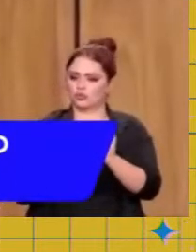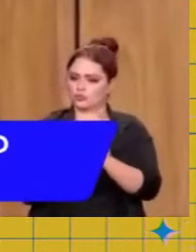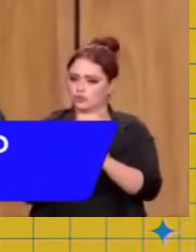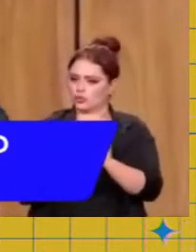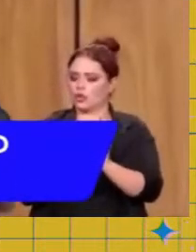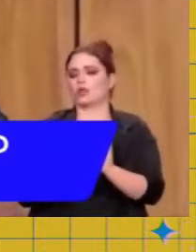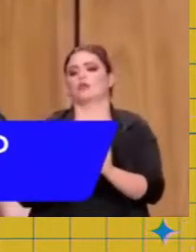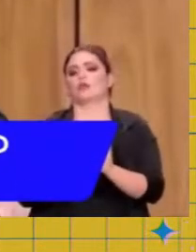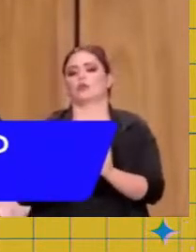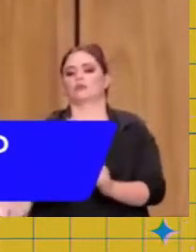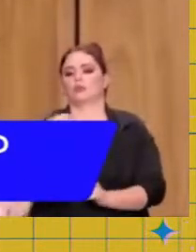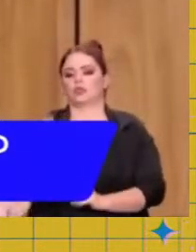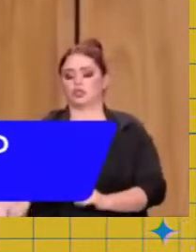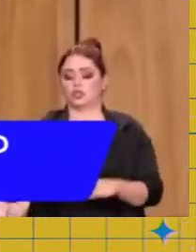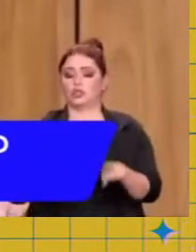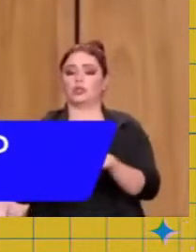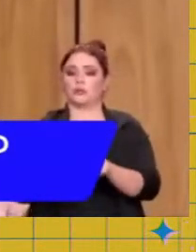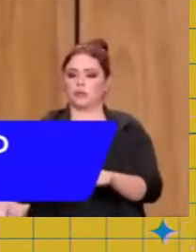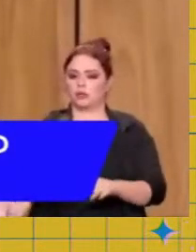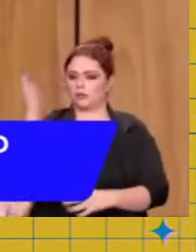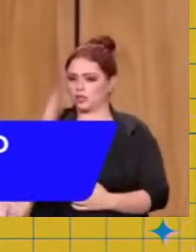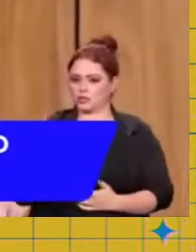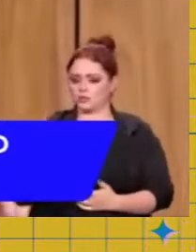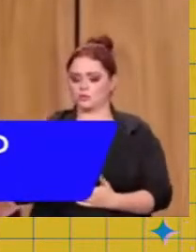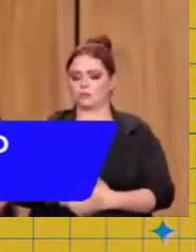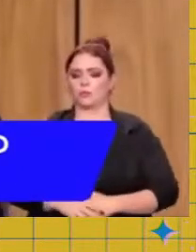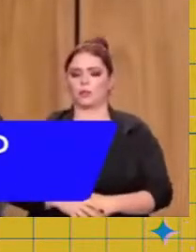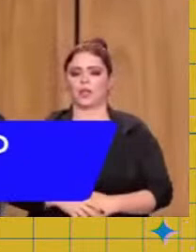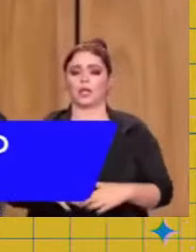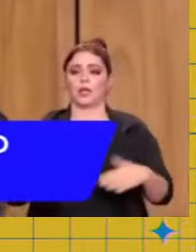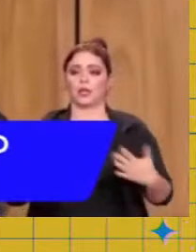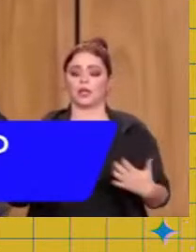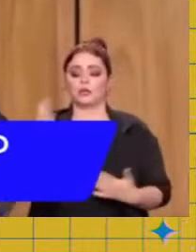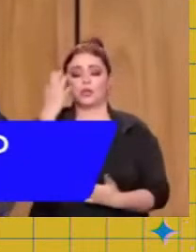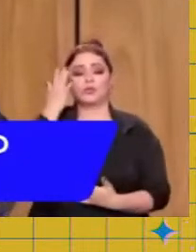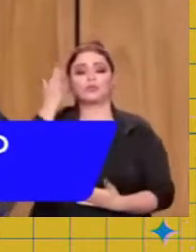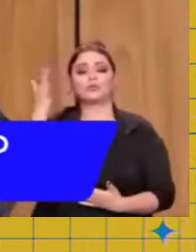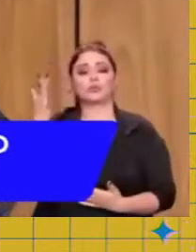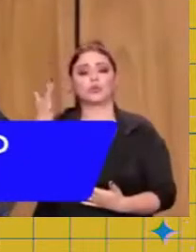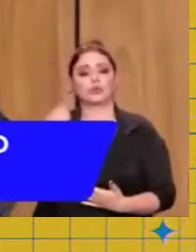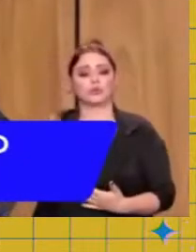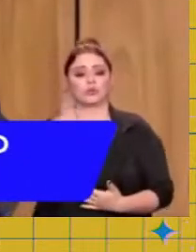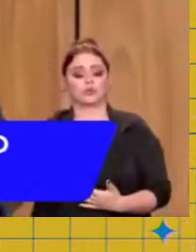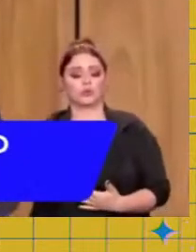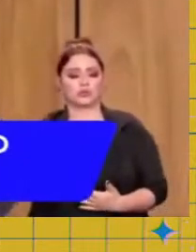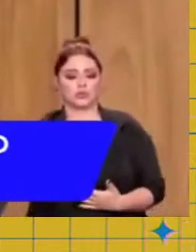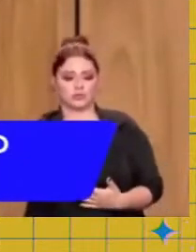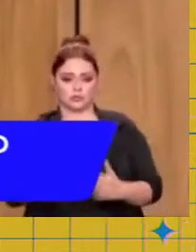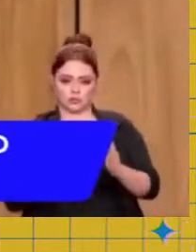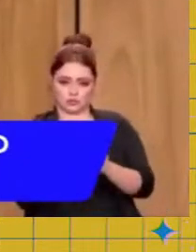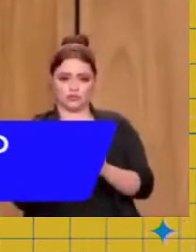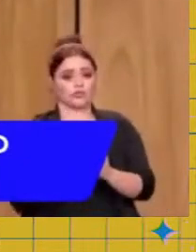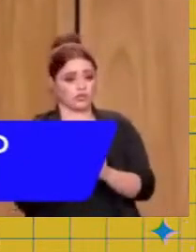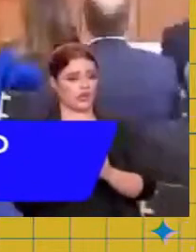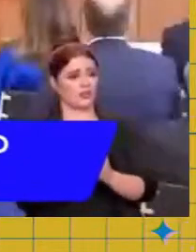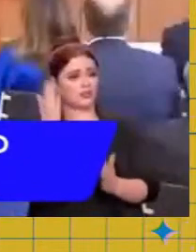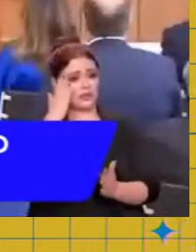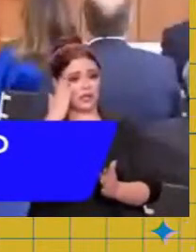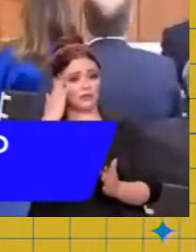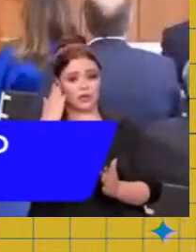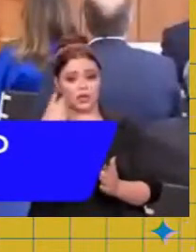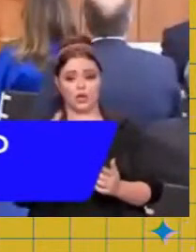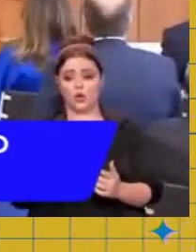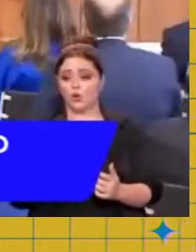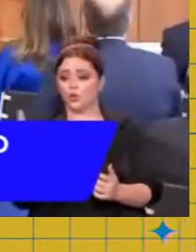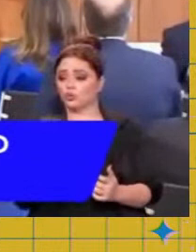é isso já existe Eu sonho em que a gente tem uma moeda sabe entre